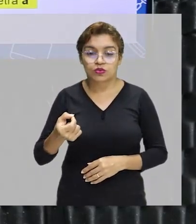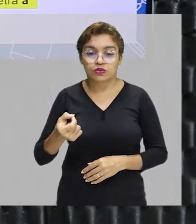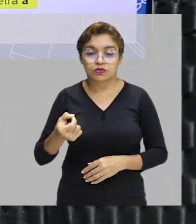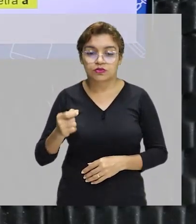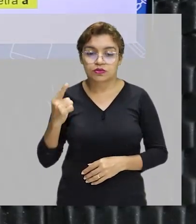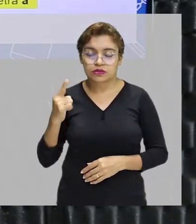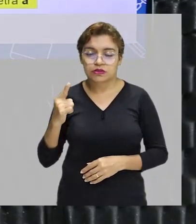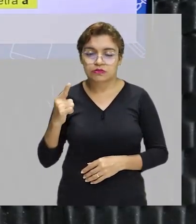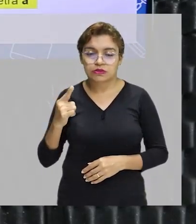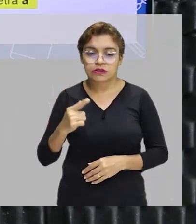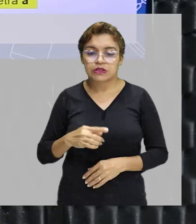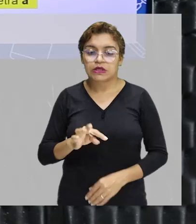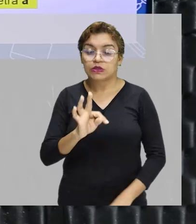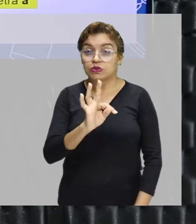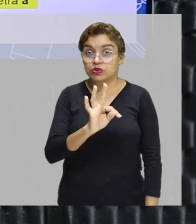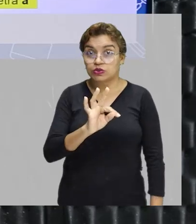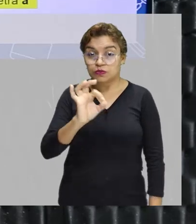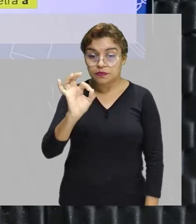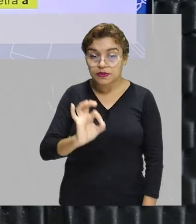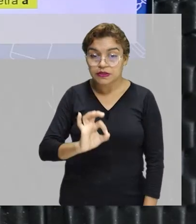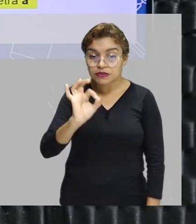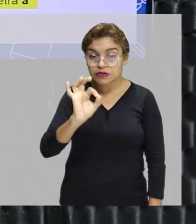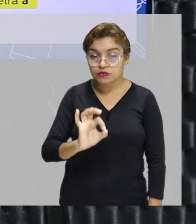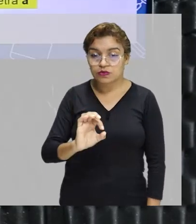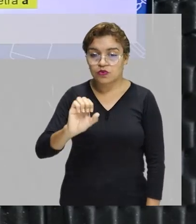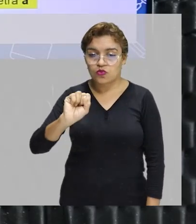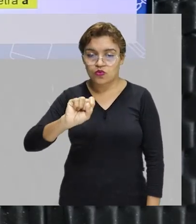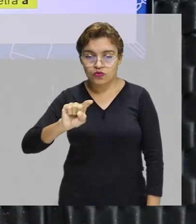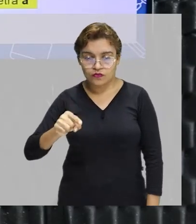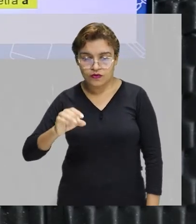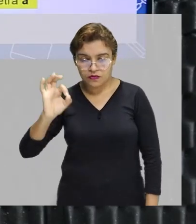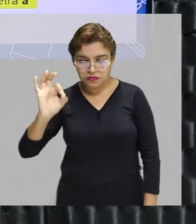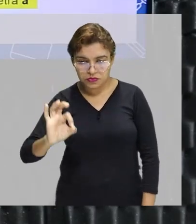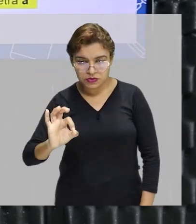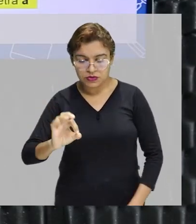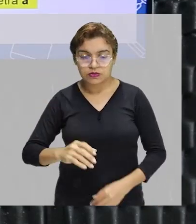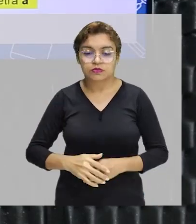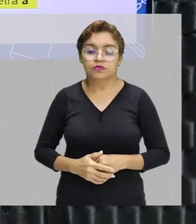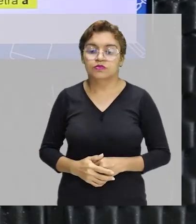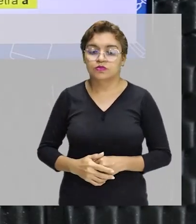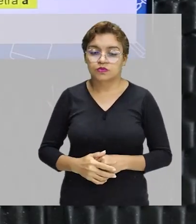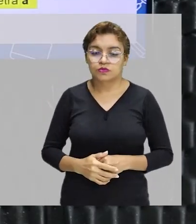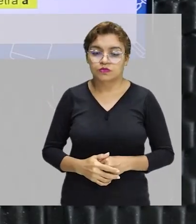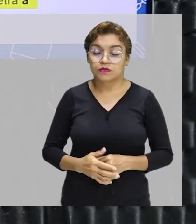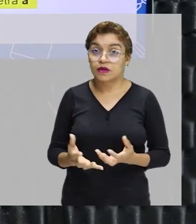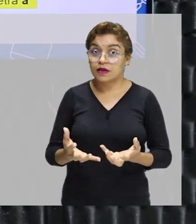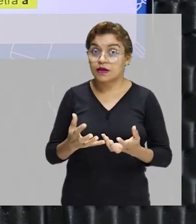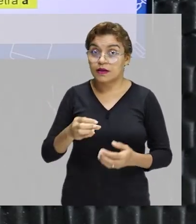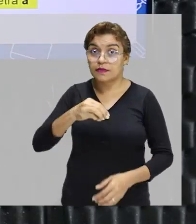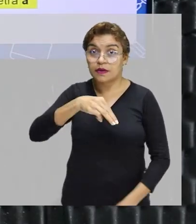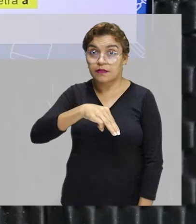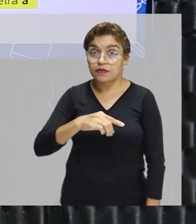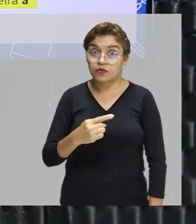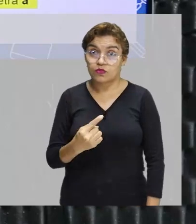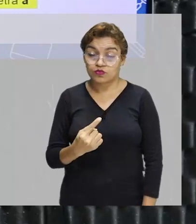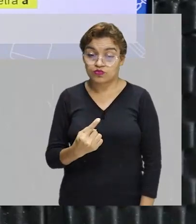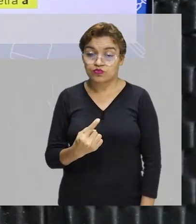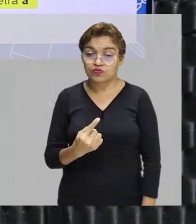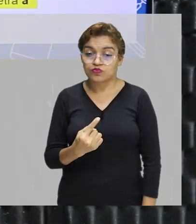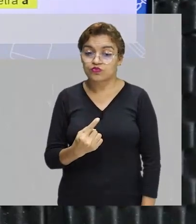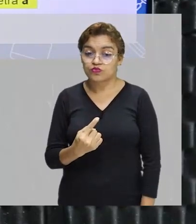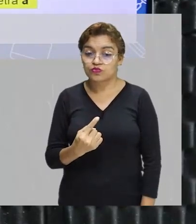de 8%, certo? E aí nós queremos o quê? Nós queremos a massa do